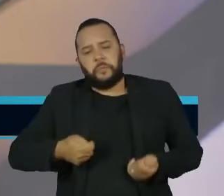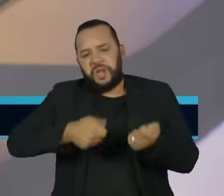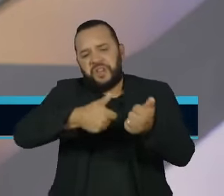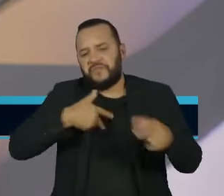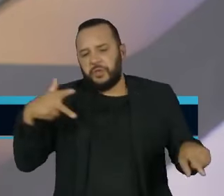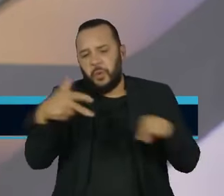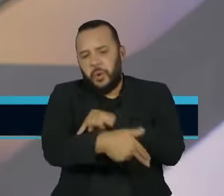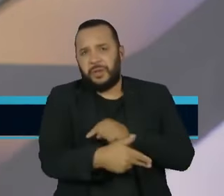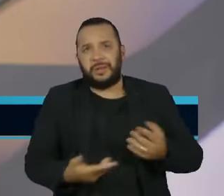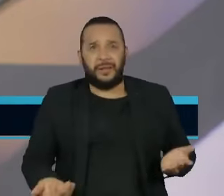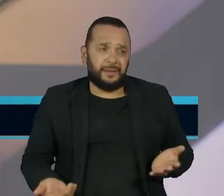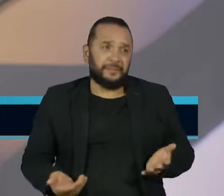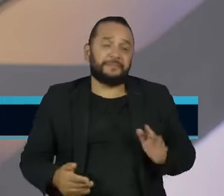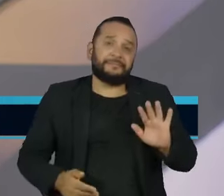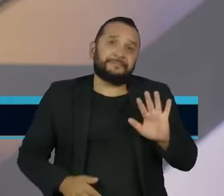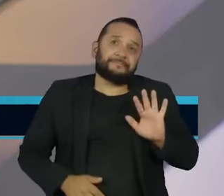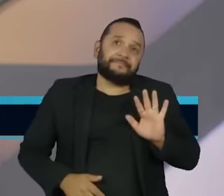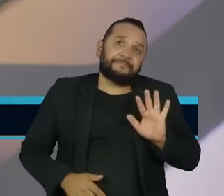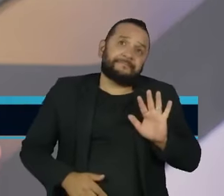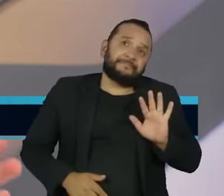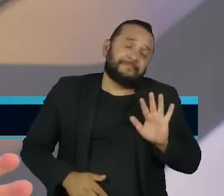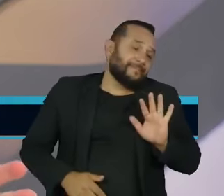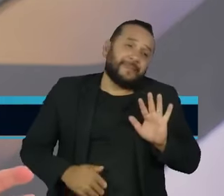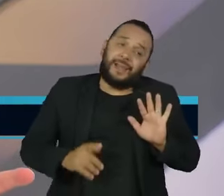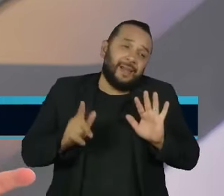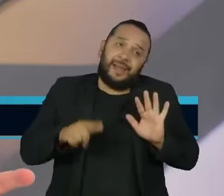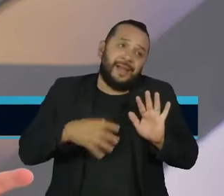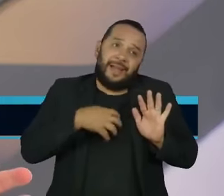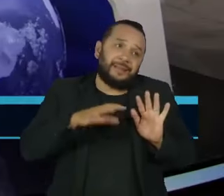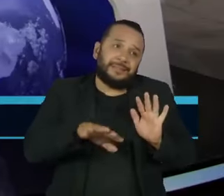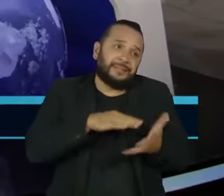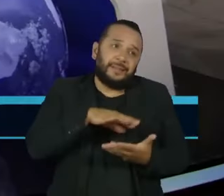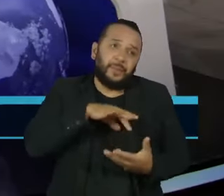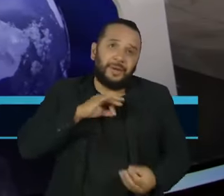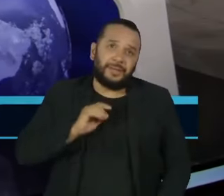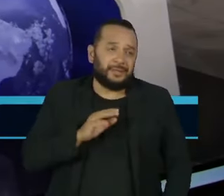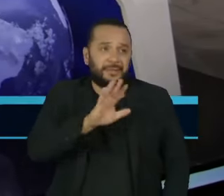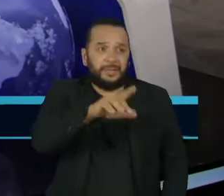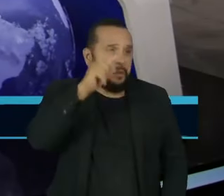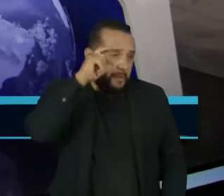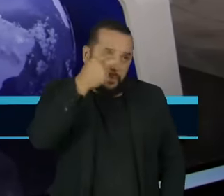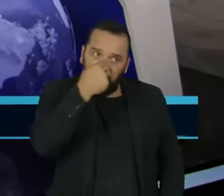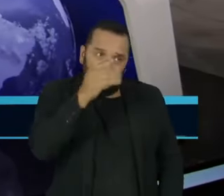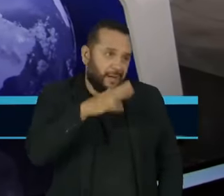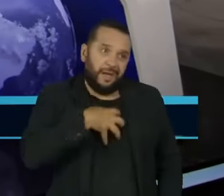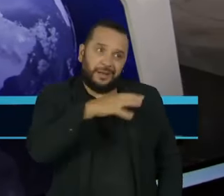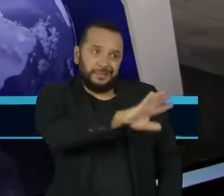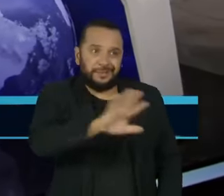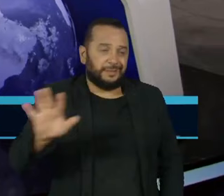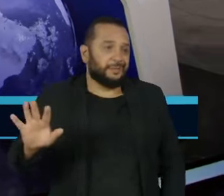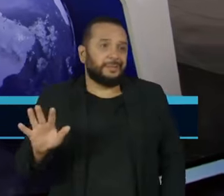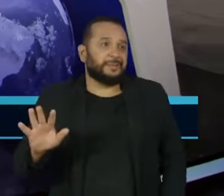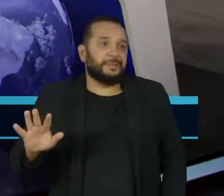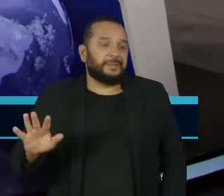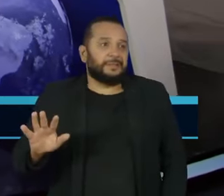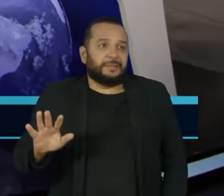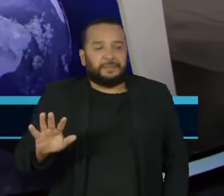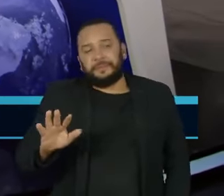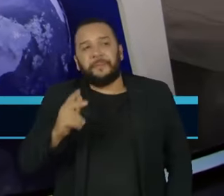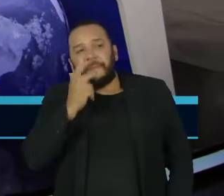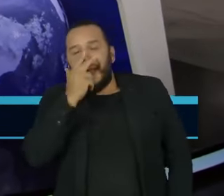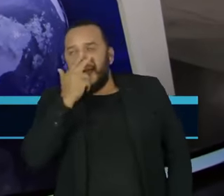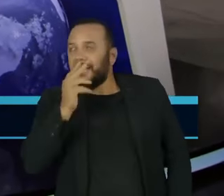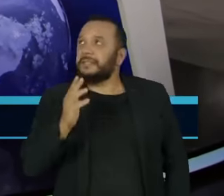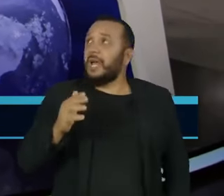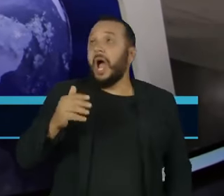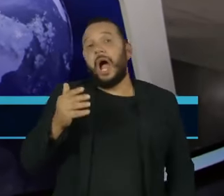e e e e o seu argumento e e faz parte do jogo democrático pond não não há nada Digamos que aponte na direção de